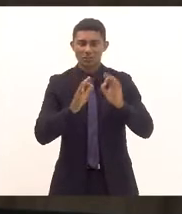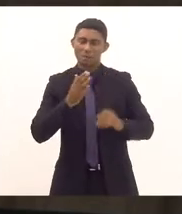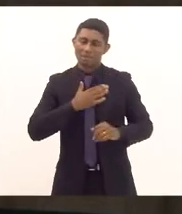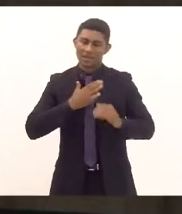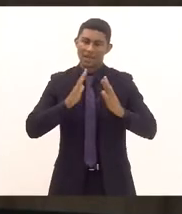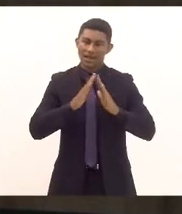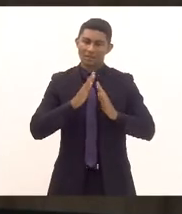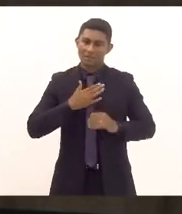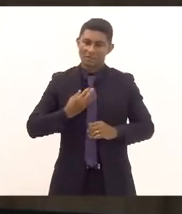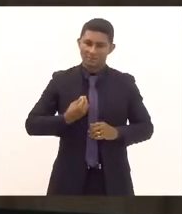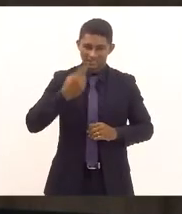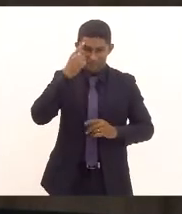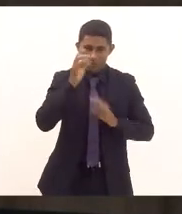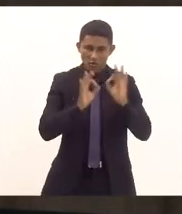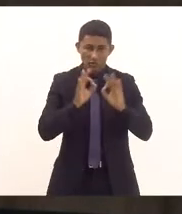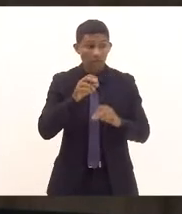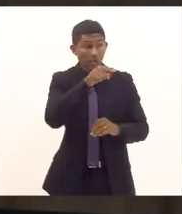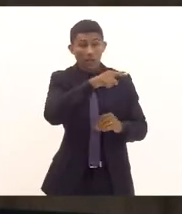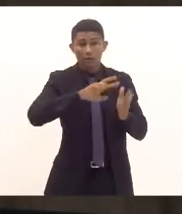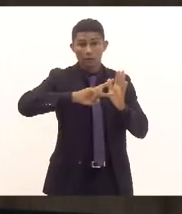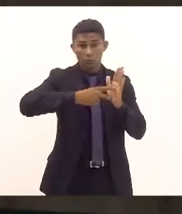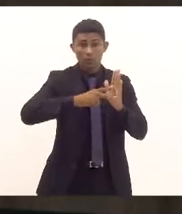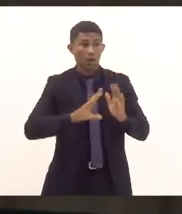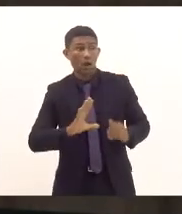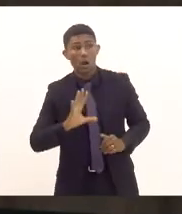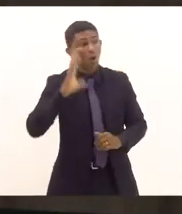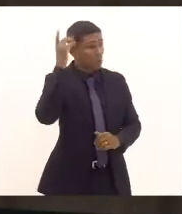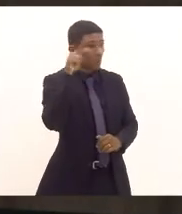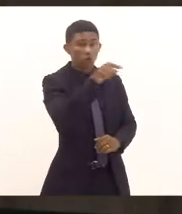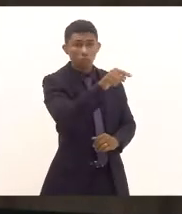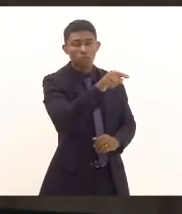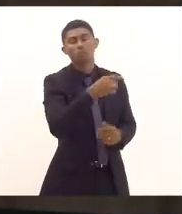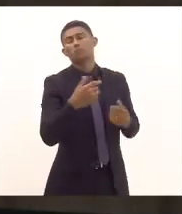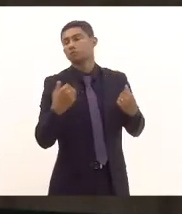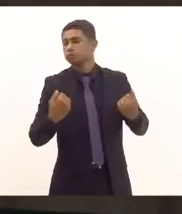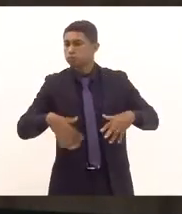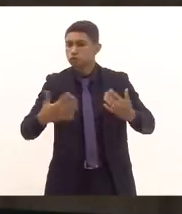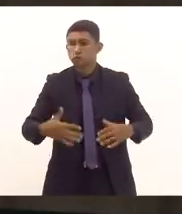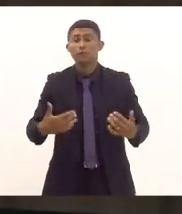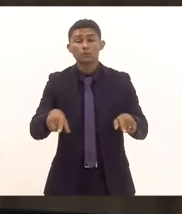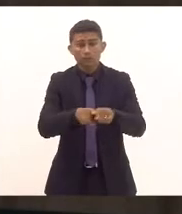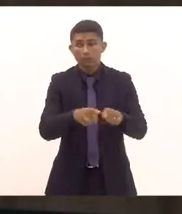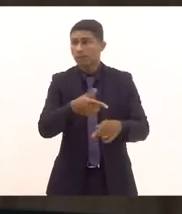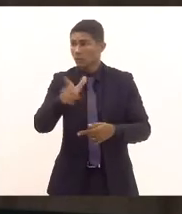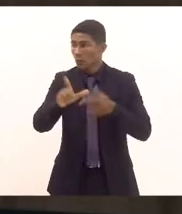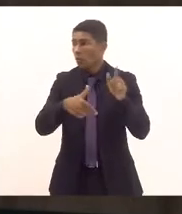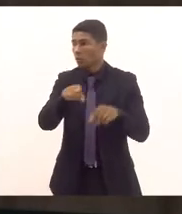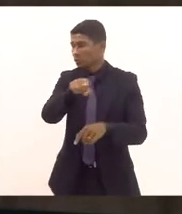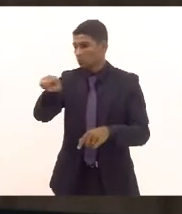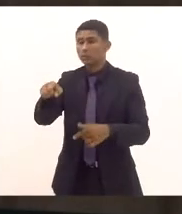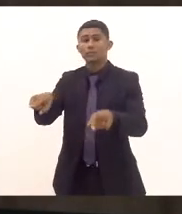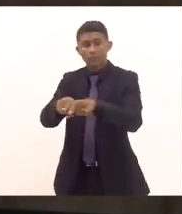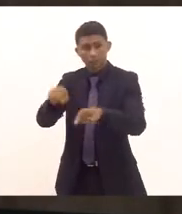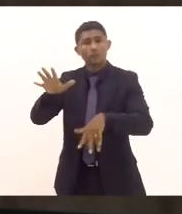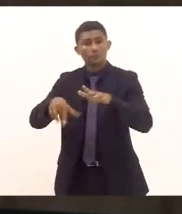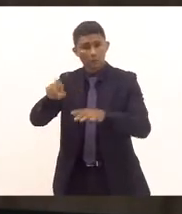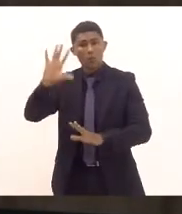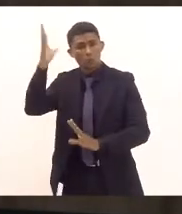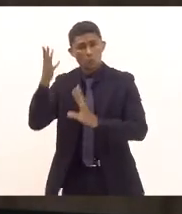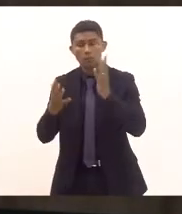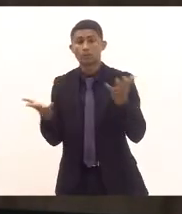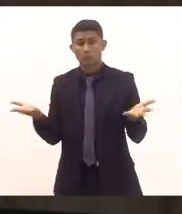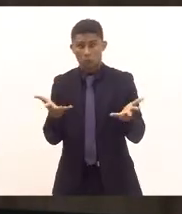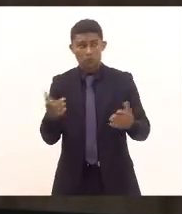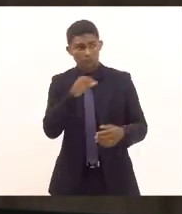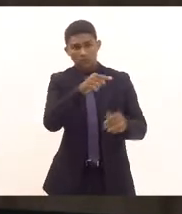aconteceu nesse Condomínio nesse conjunto aconteceu essa foto e pode acontecer com tantos outros e hoje no